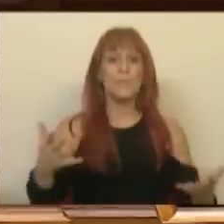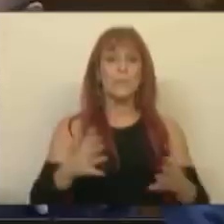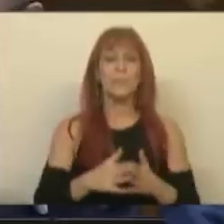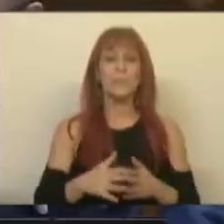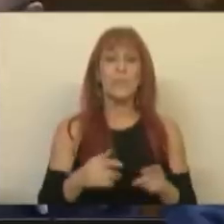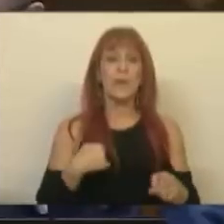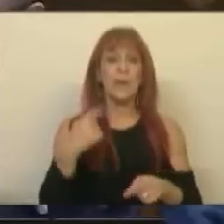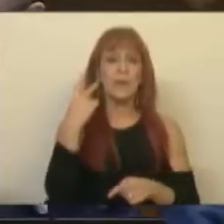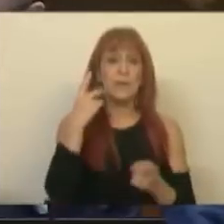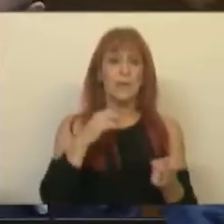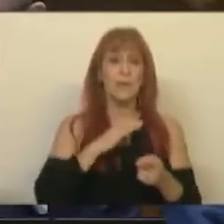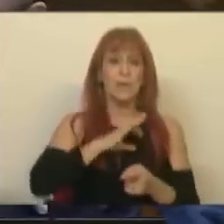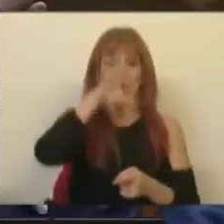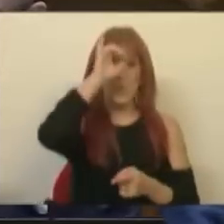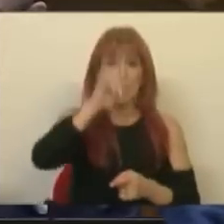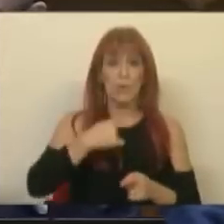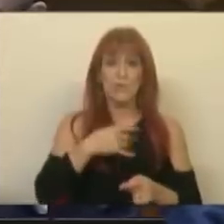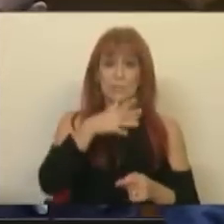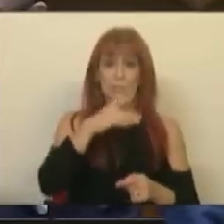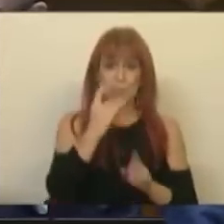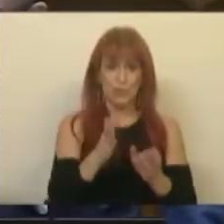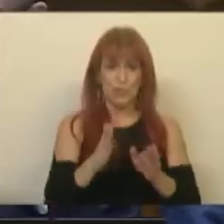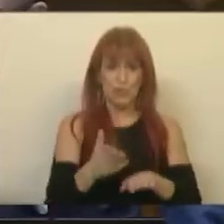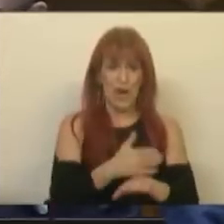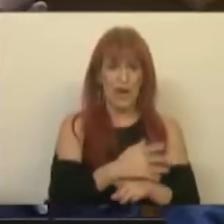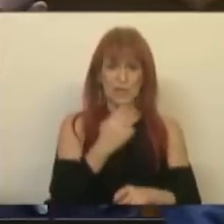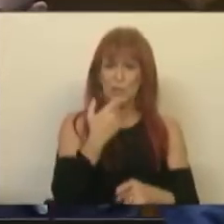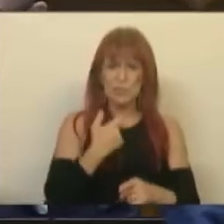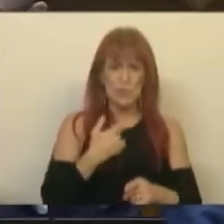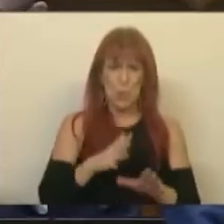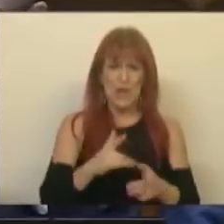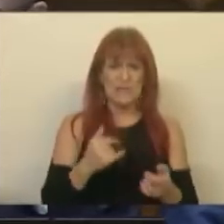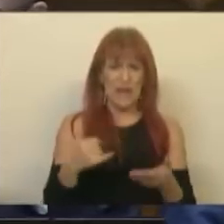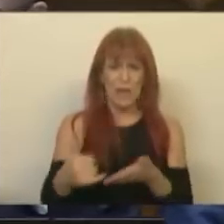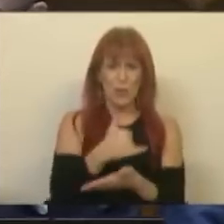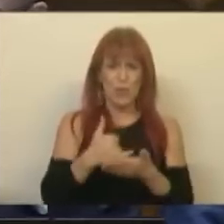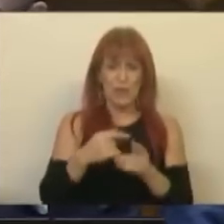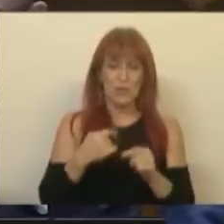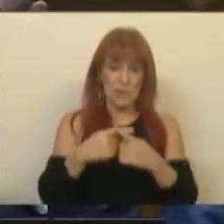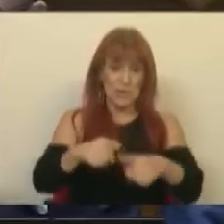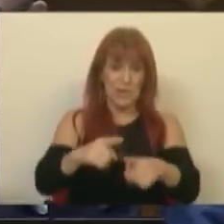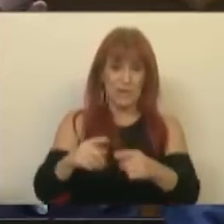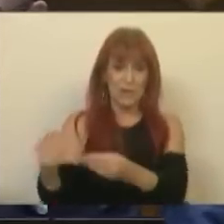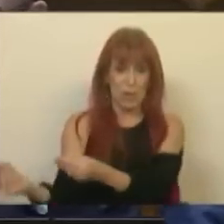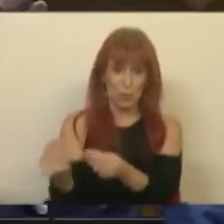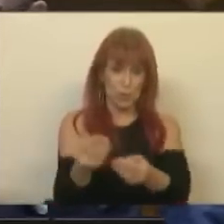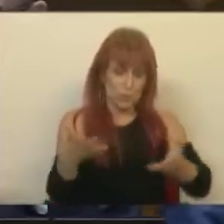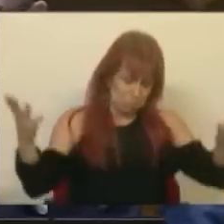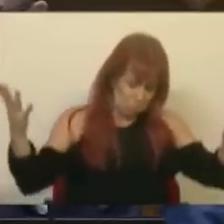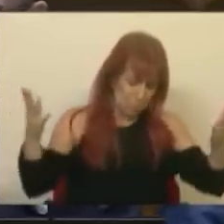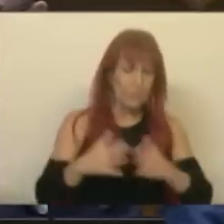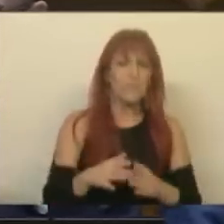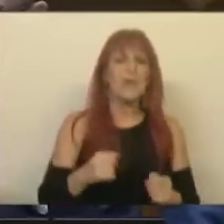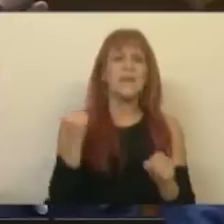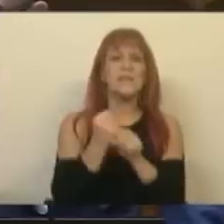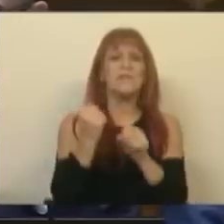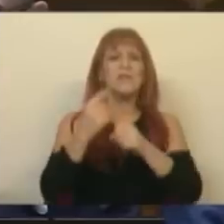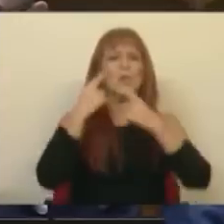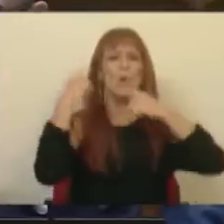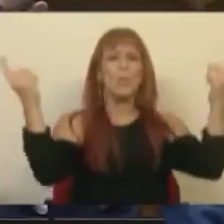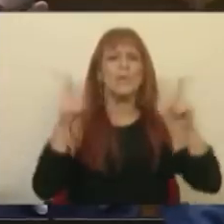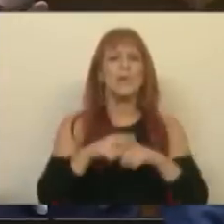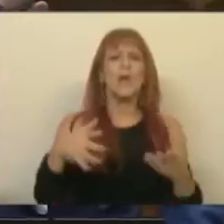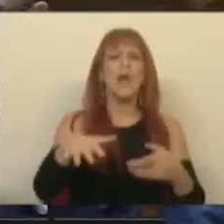senhor Ministro que usou os documentos que já tinha usado e não respondeu praticamente nenhum dos dados diferentes Quando trouxe aqui hoje serviços públicos